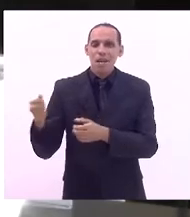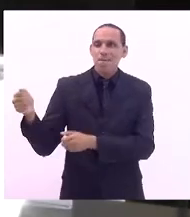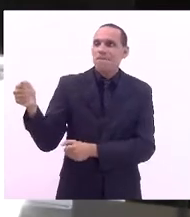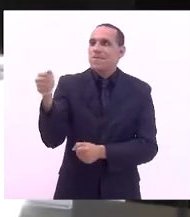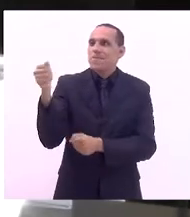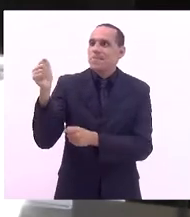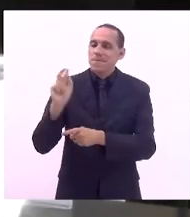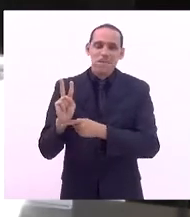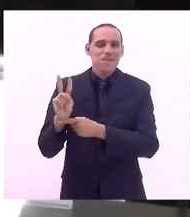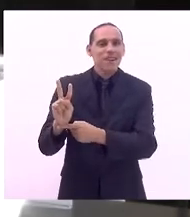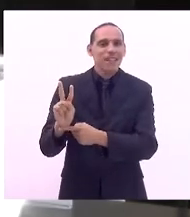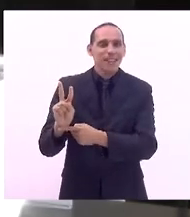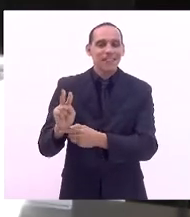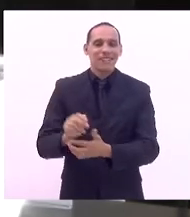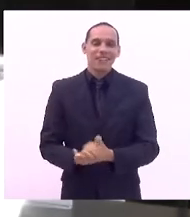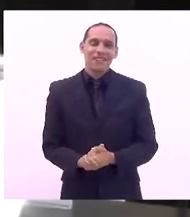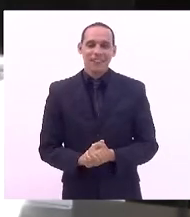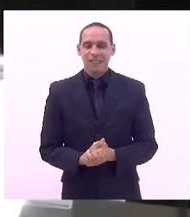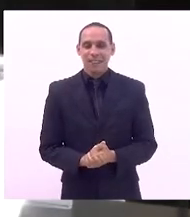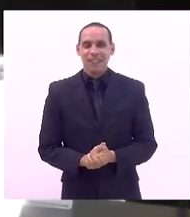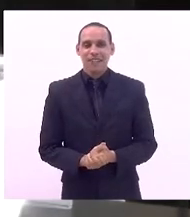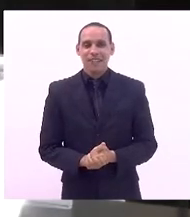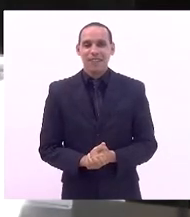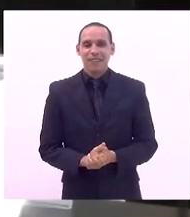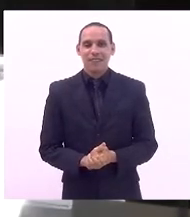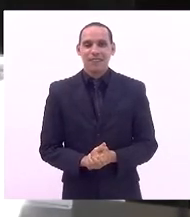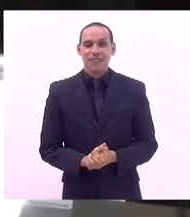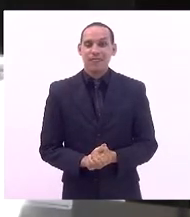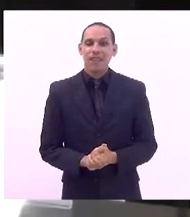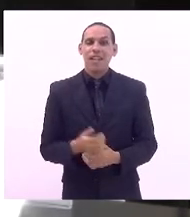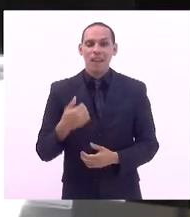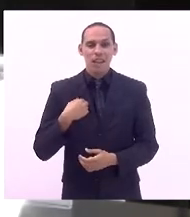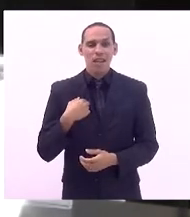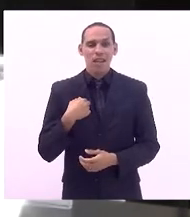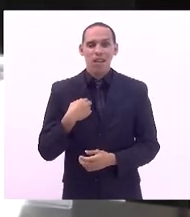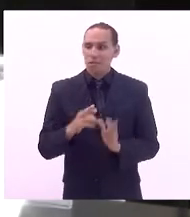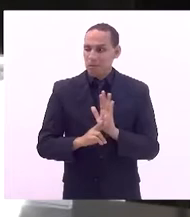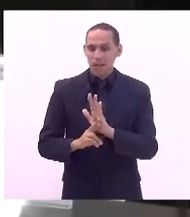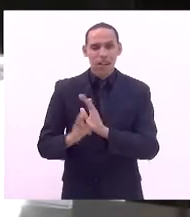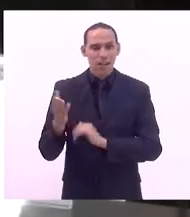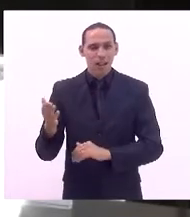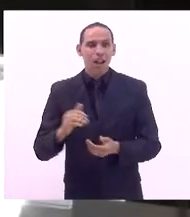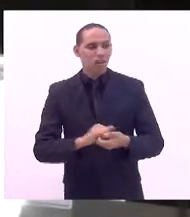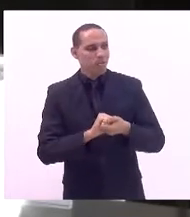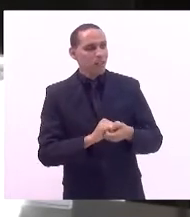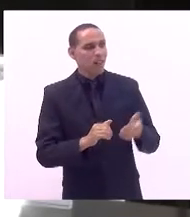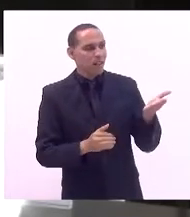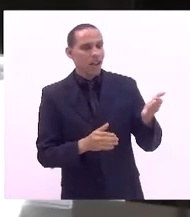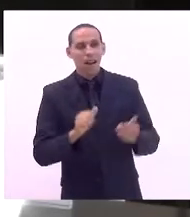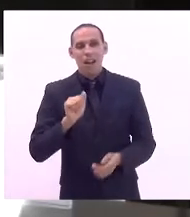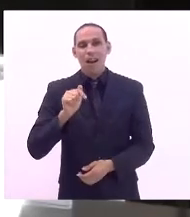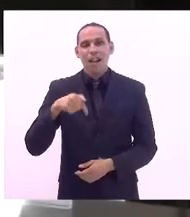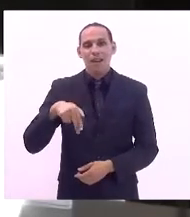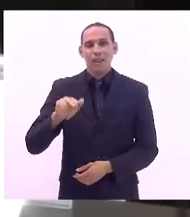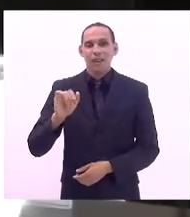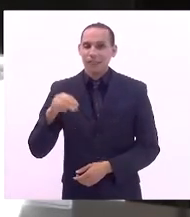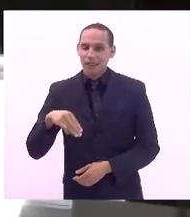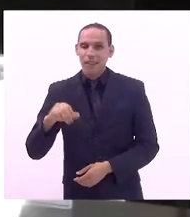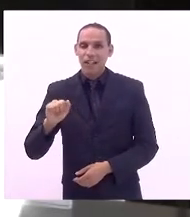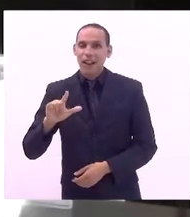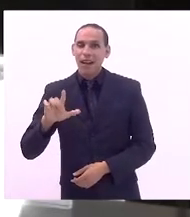essa bandeira e no nome da nossa pesqueiro saudade também o aqui ali do Estado de São Paulo